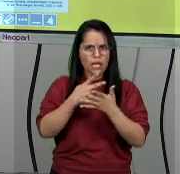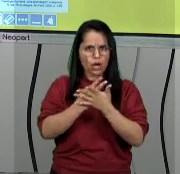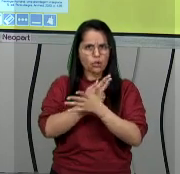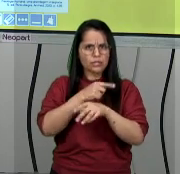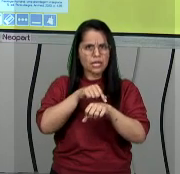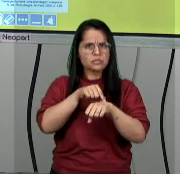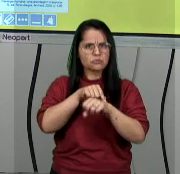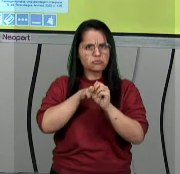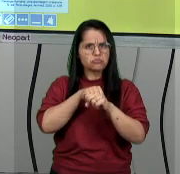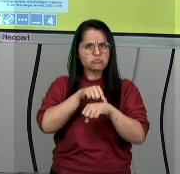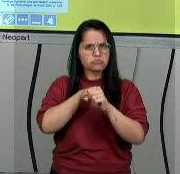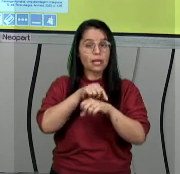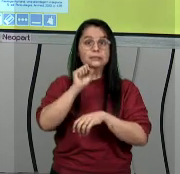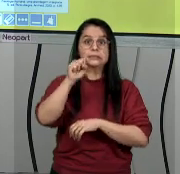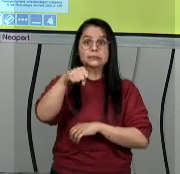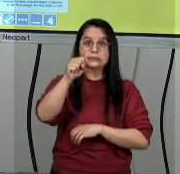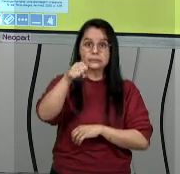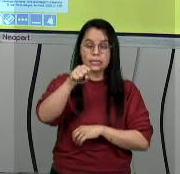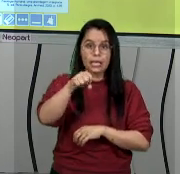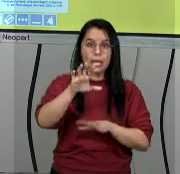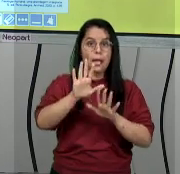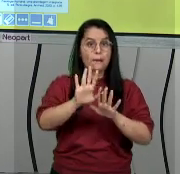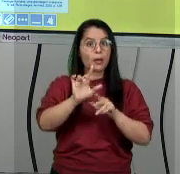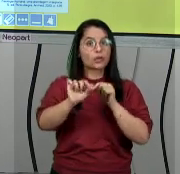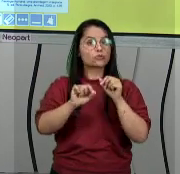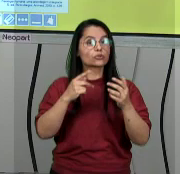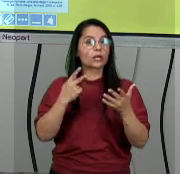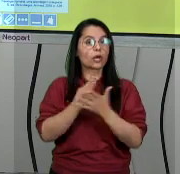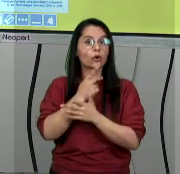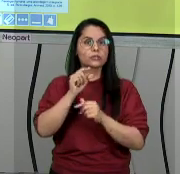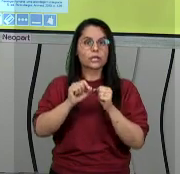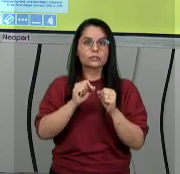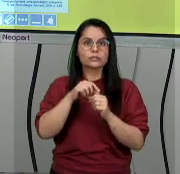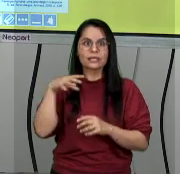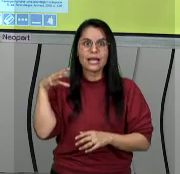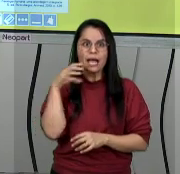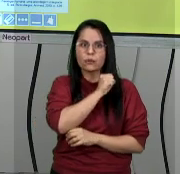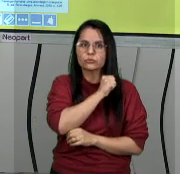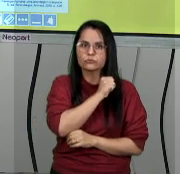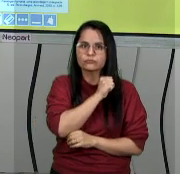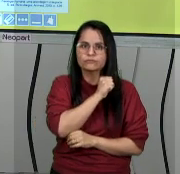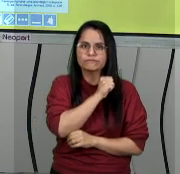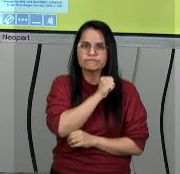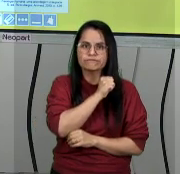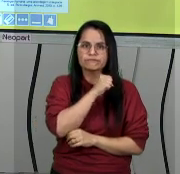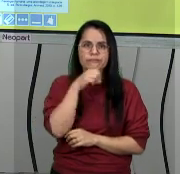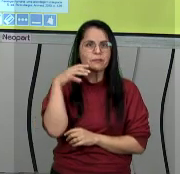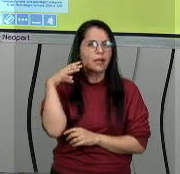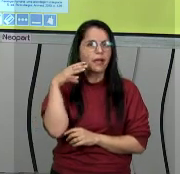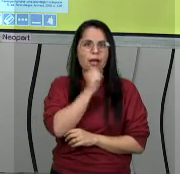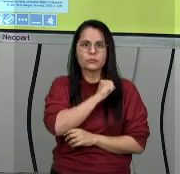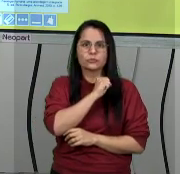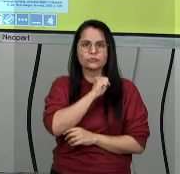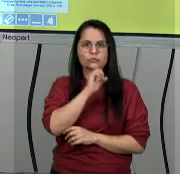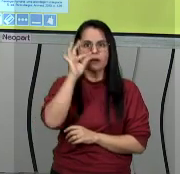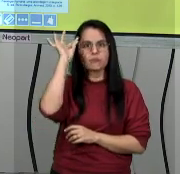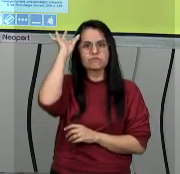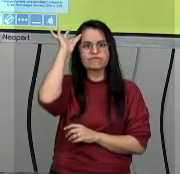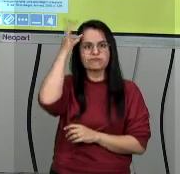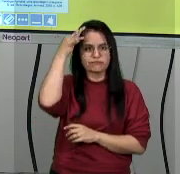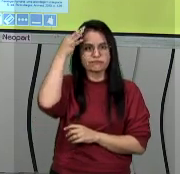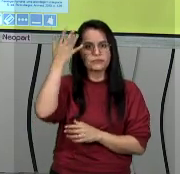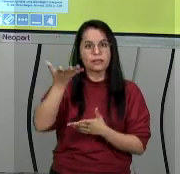perna reage? Sim. Só que isso acontece em fração de segundos, em milésimos de segundos. É muito